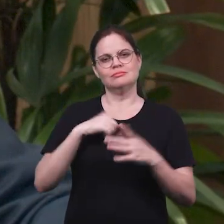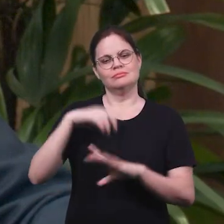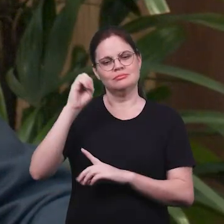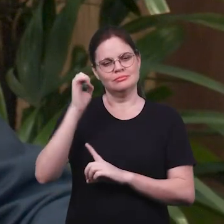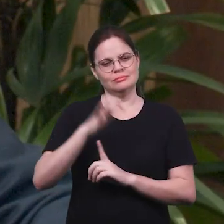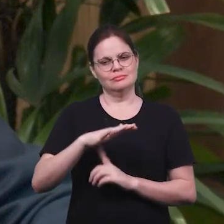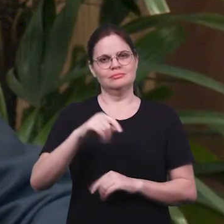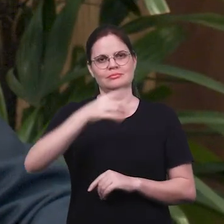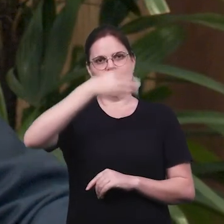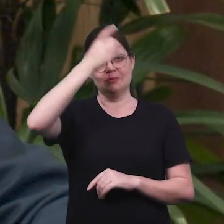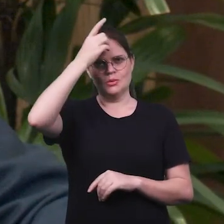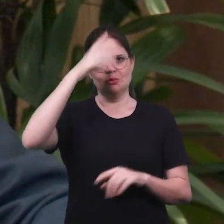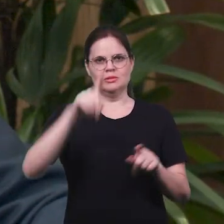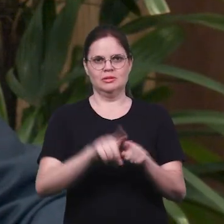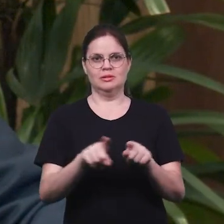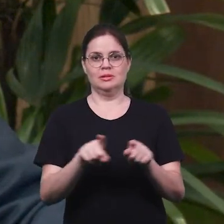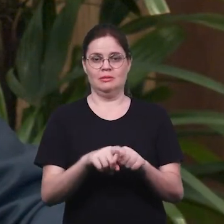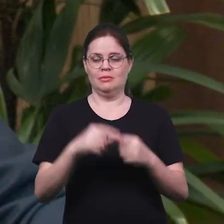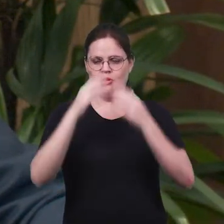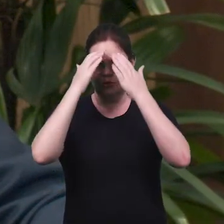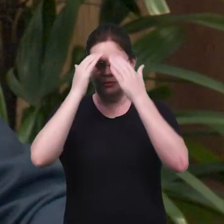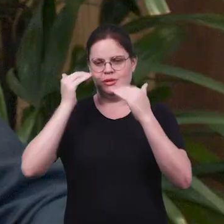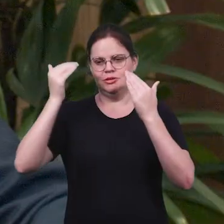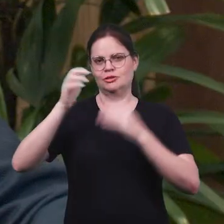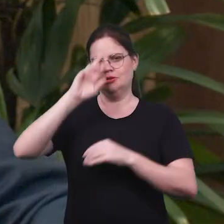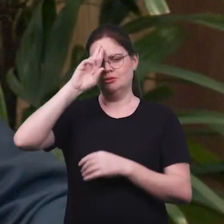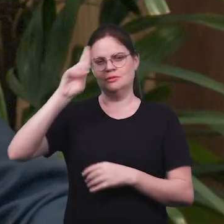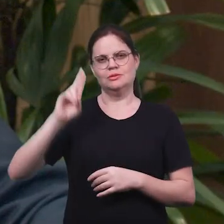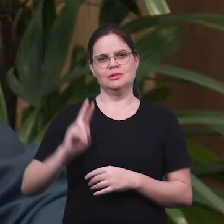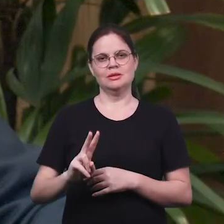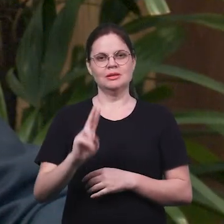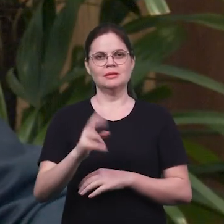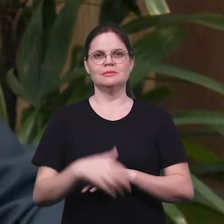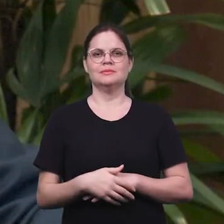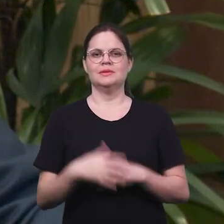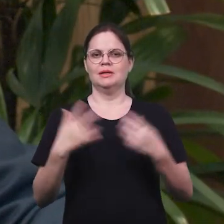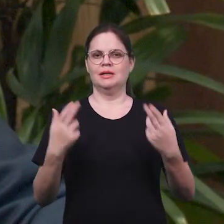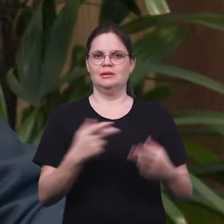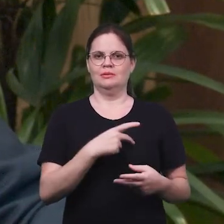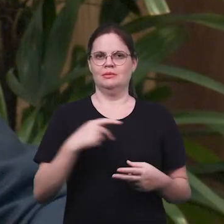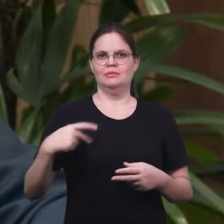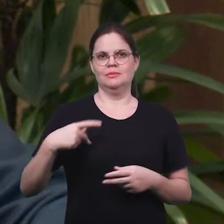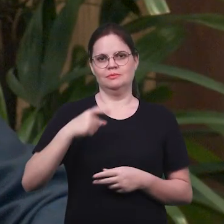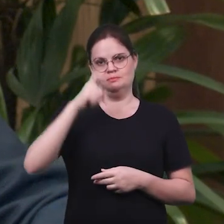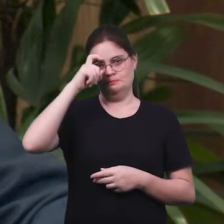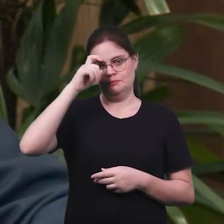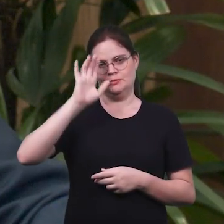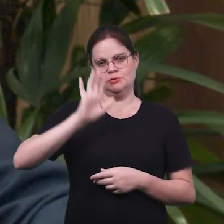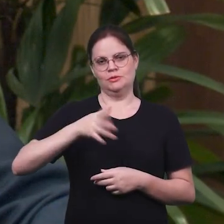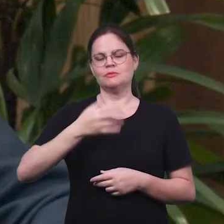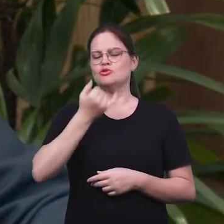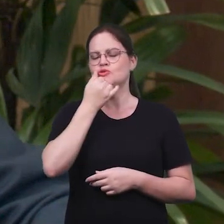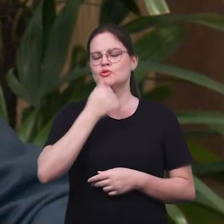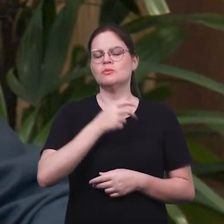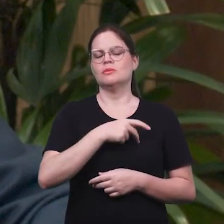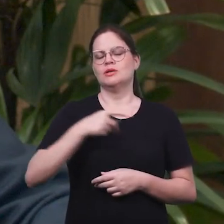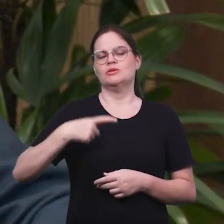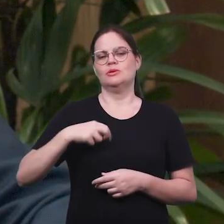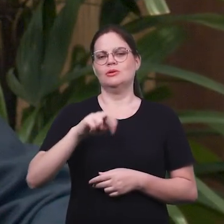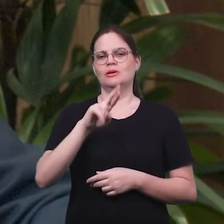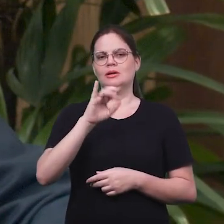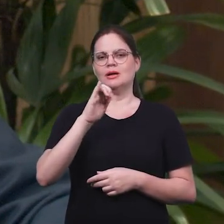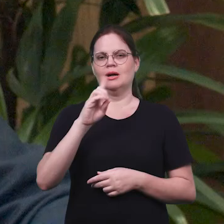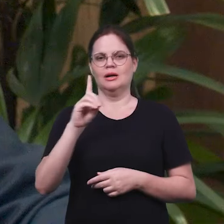dons espirituais e, mais do que isso, obediente ao Senhor. É o que o pastor Diniz tinha colocado, pastor Ricardo